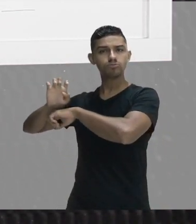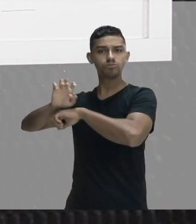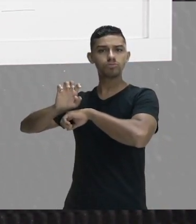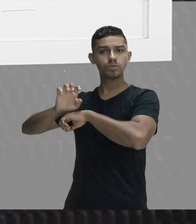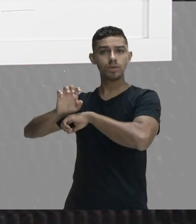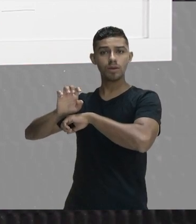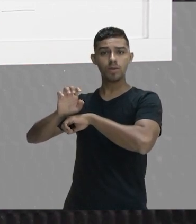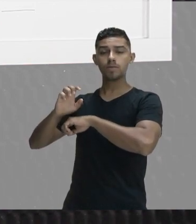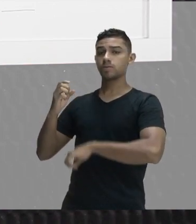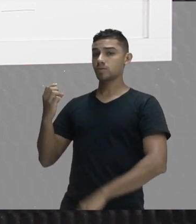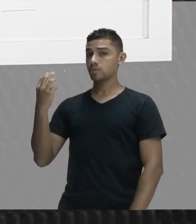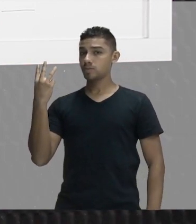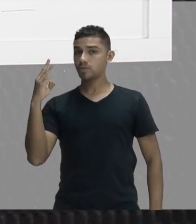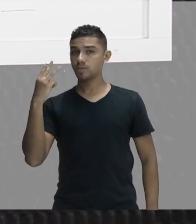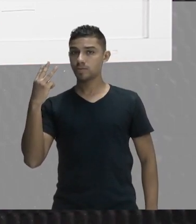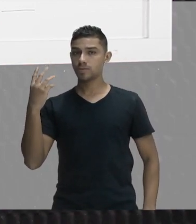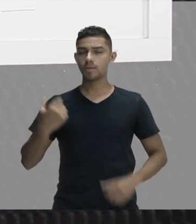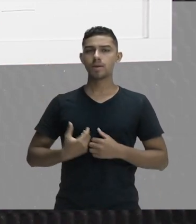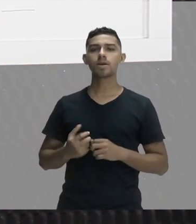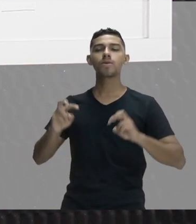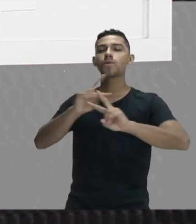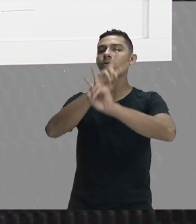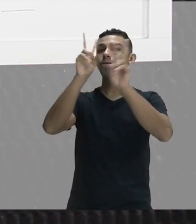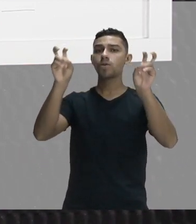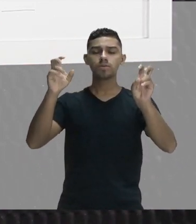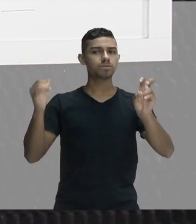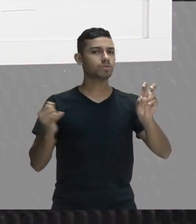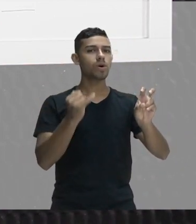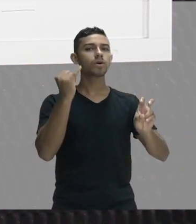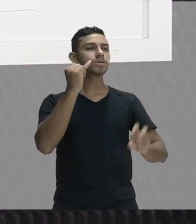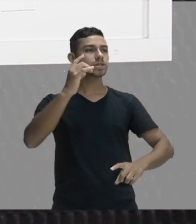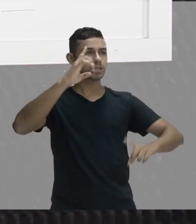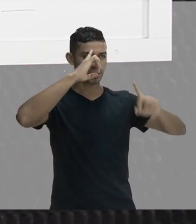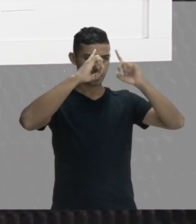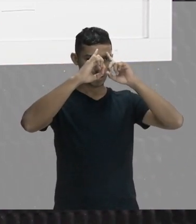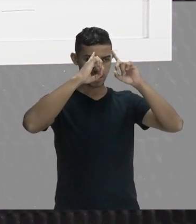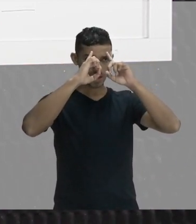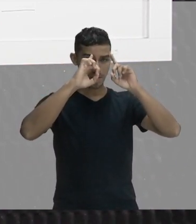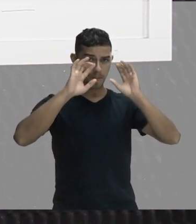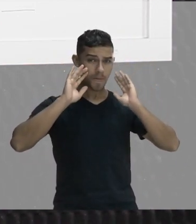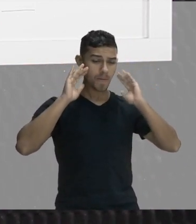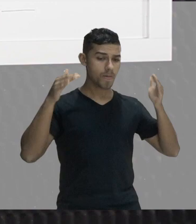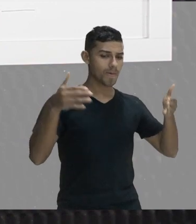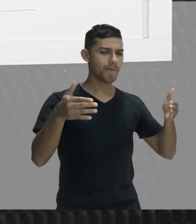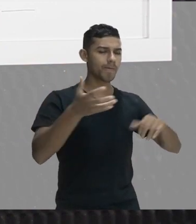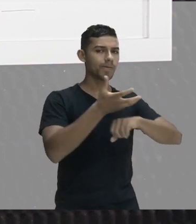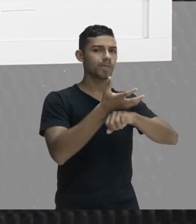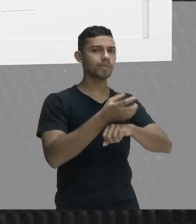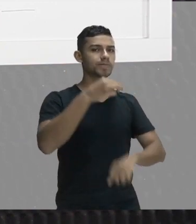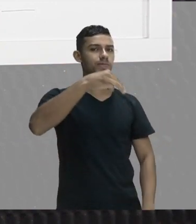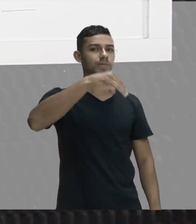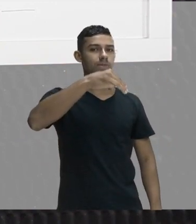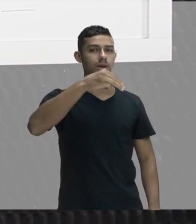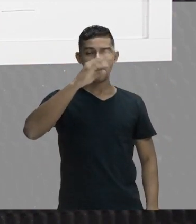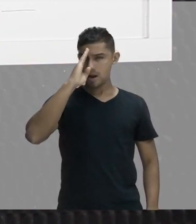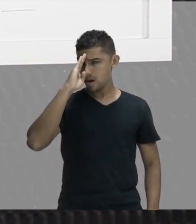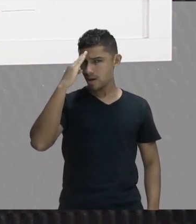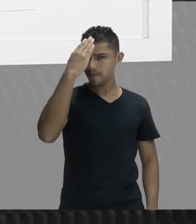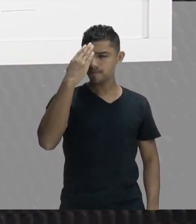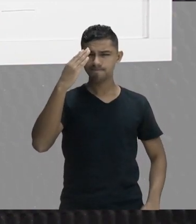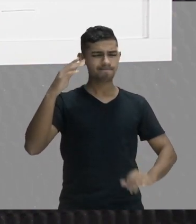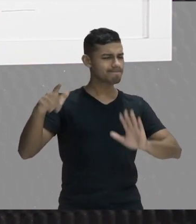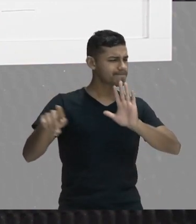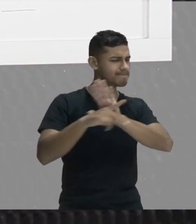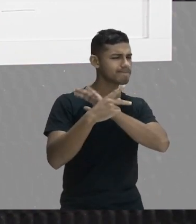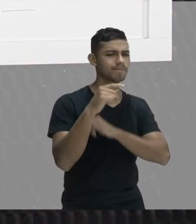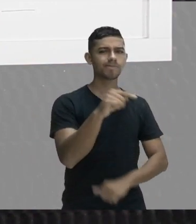sobre um assunto sim, bastante importante para o nosso dia a dia, né? Que é o princípio fundamental da contagem, né? O